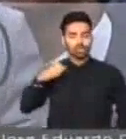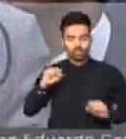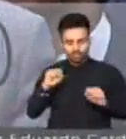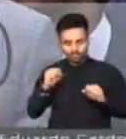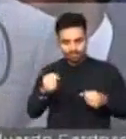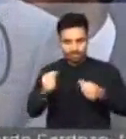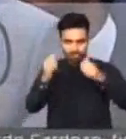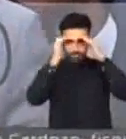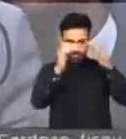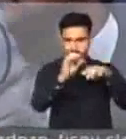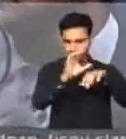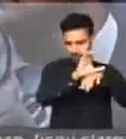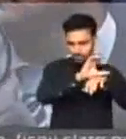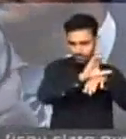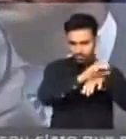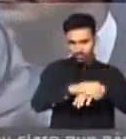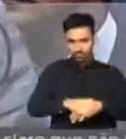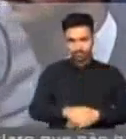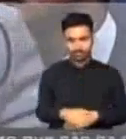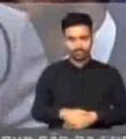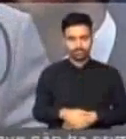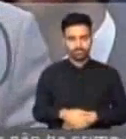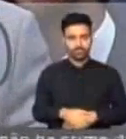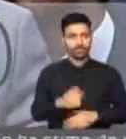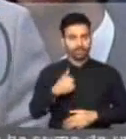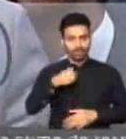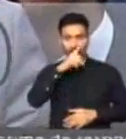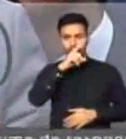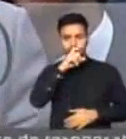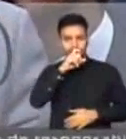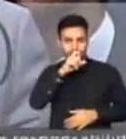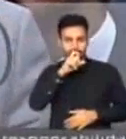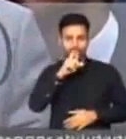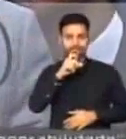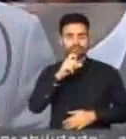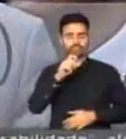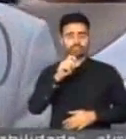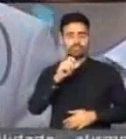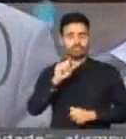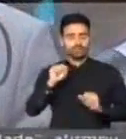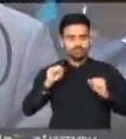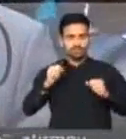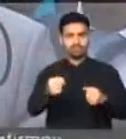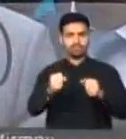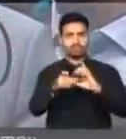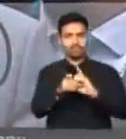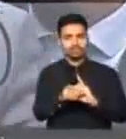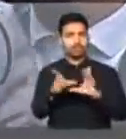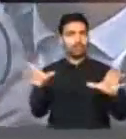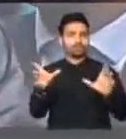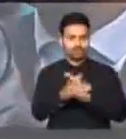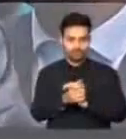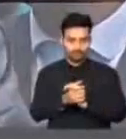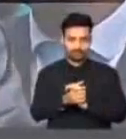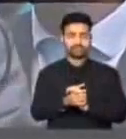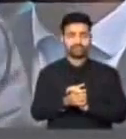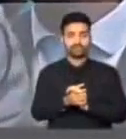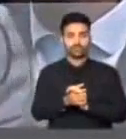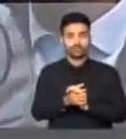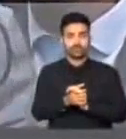defender e respeitar a Constituição, jurei defender a democracia, por